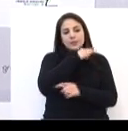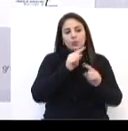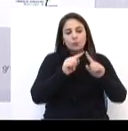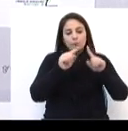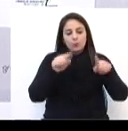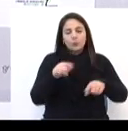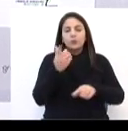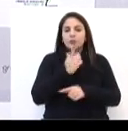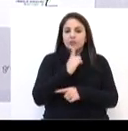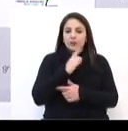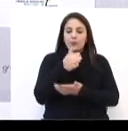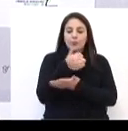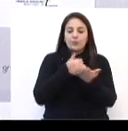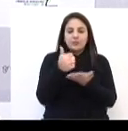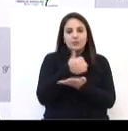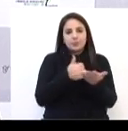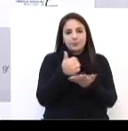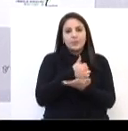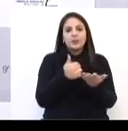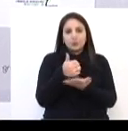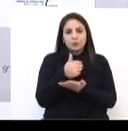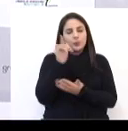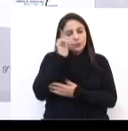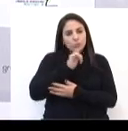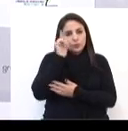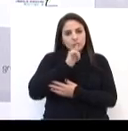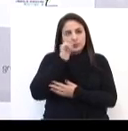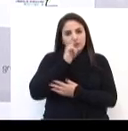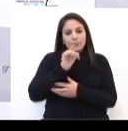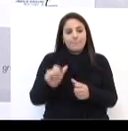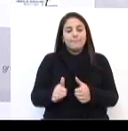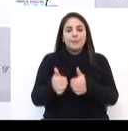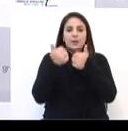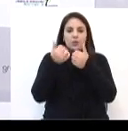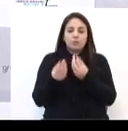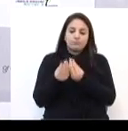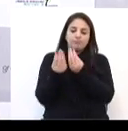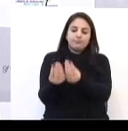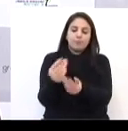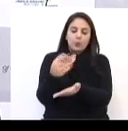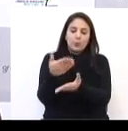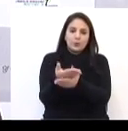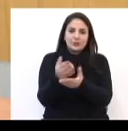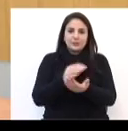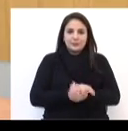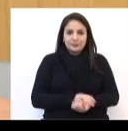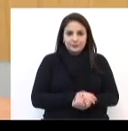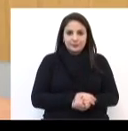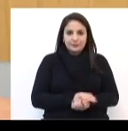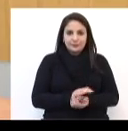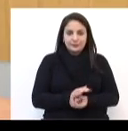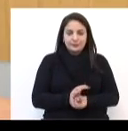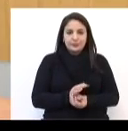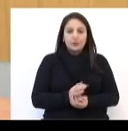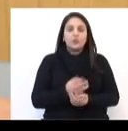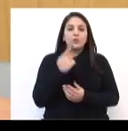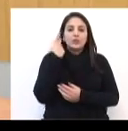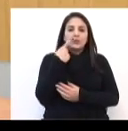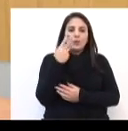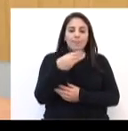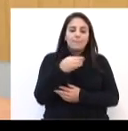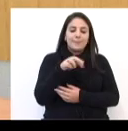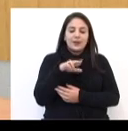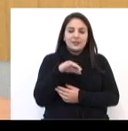Público, então, terá um embasamento suficiente para melhor encaminhamento desse processo. O vereador Márcio